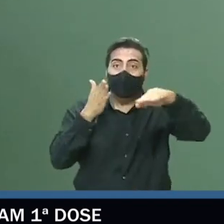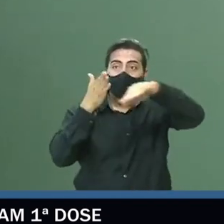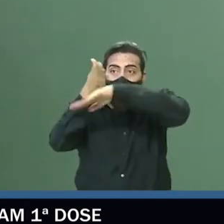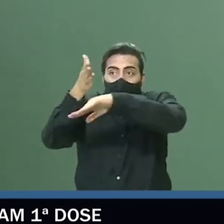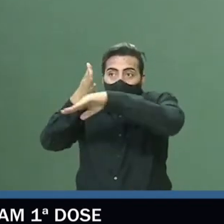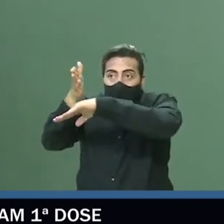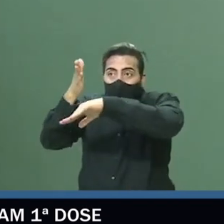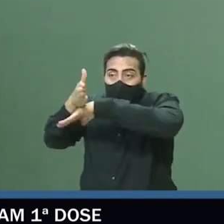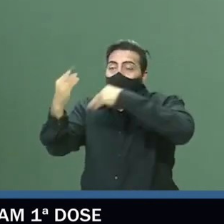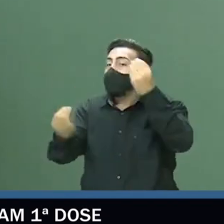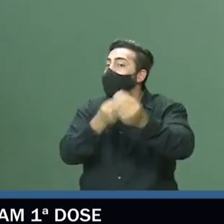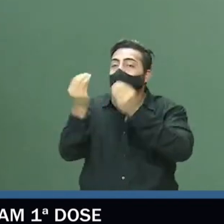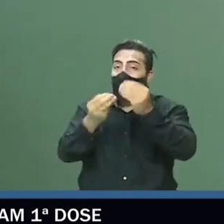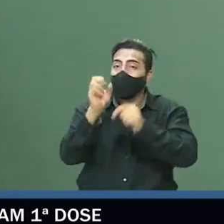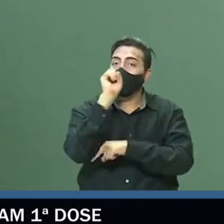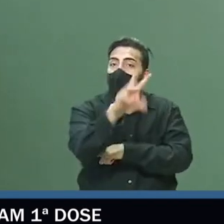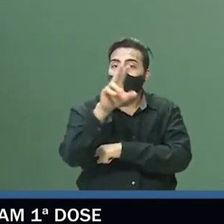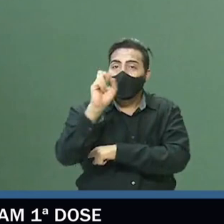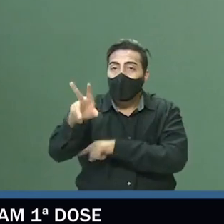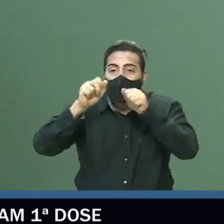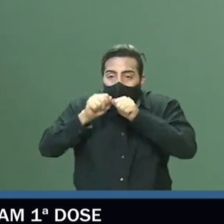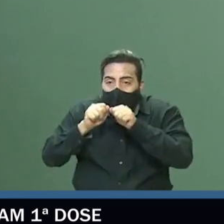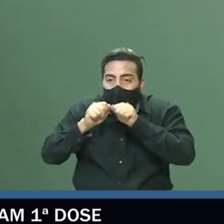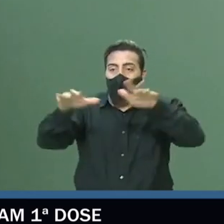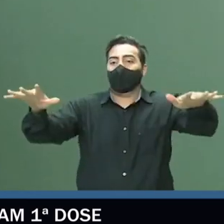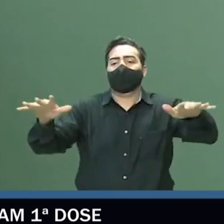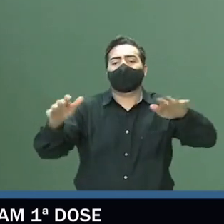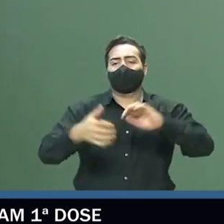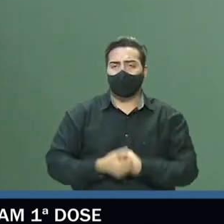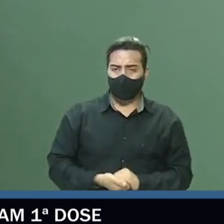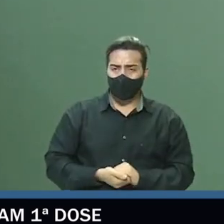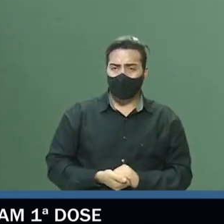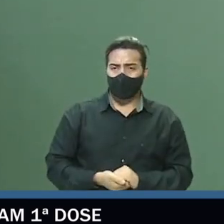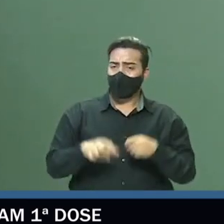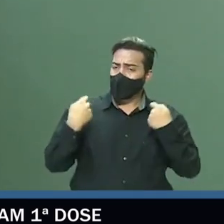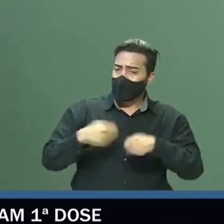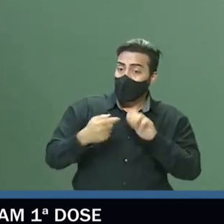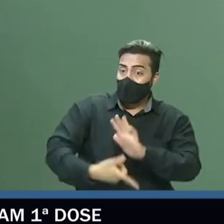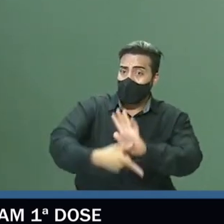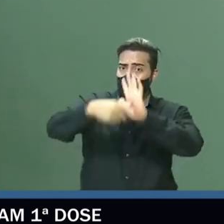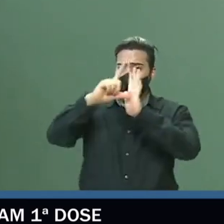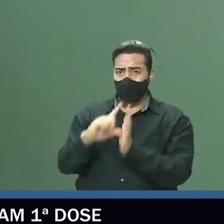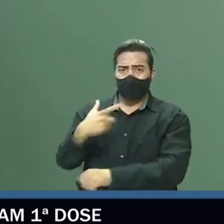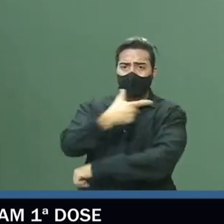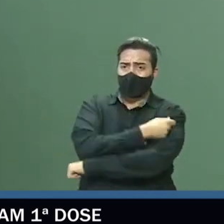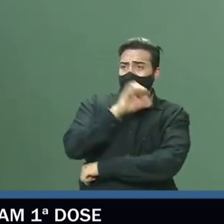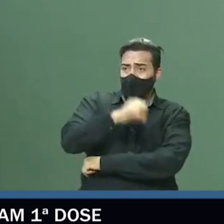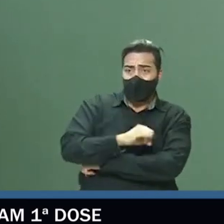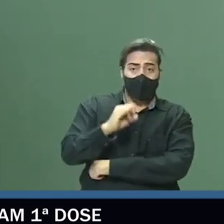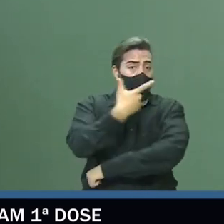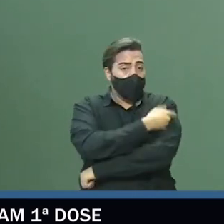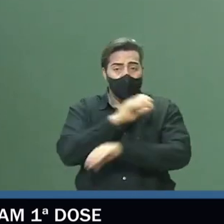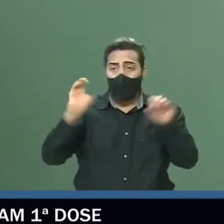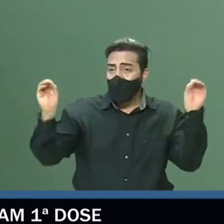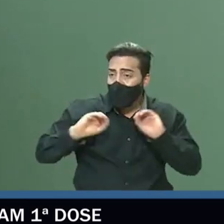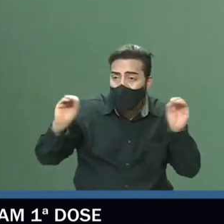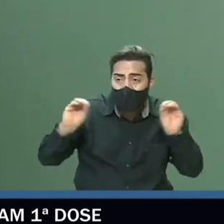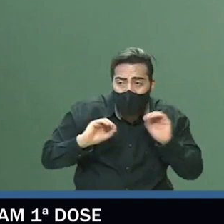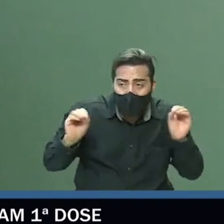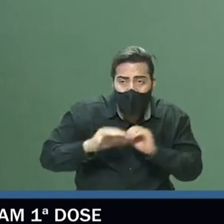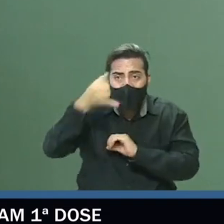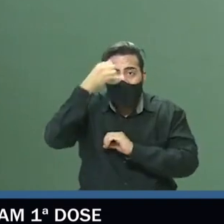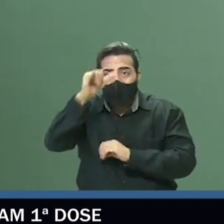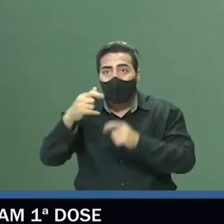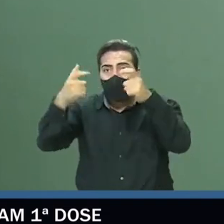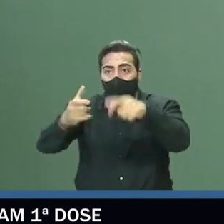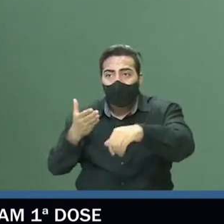seja privados, quer seja públicos, para que, se não vacinados, não